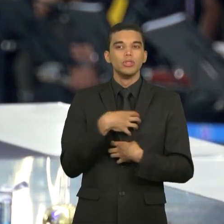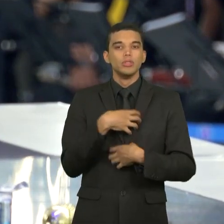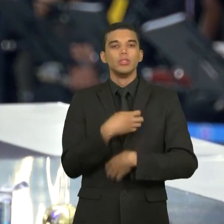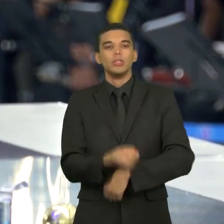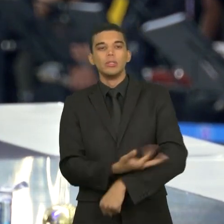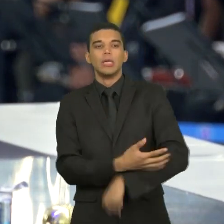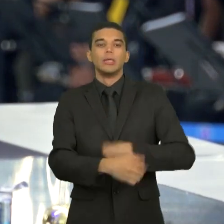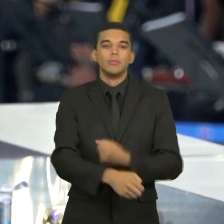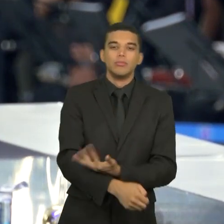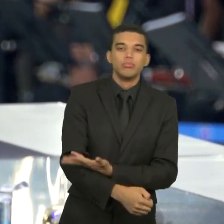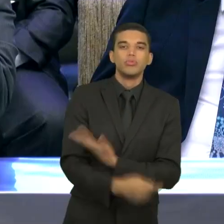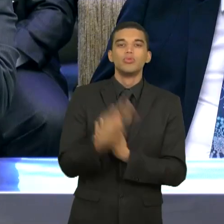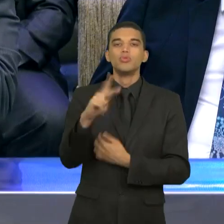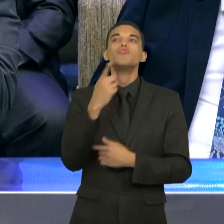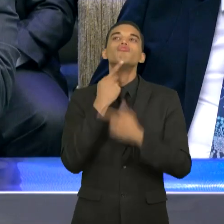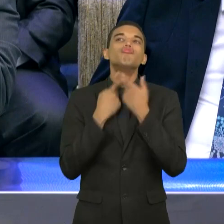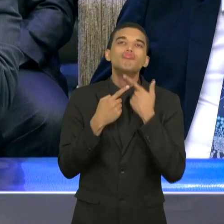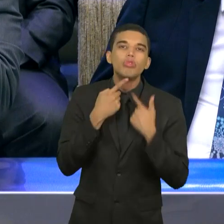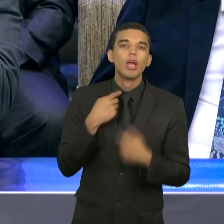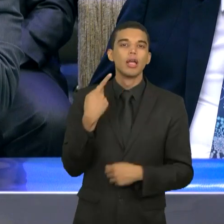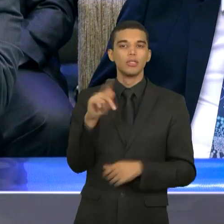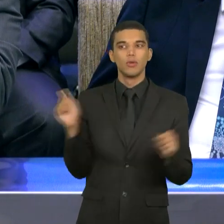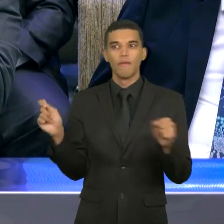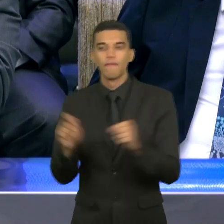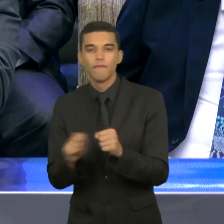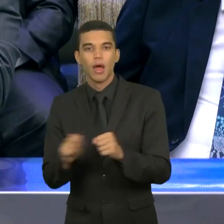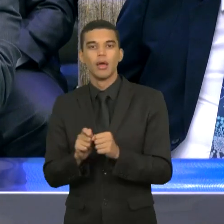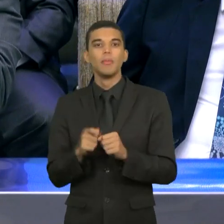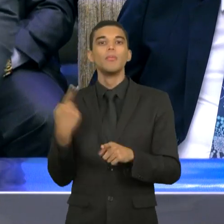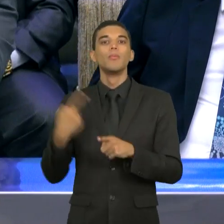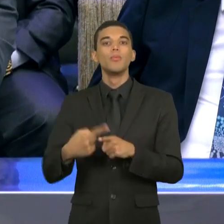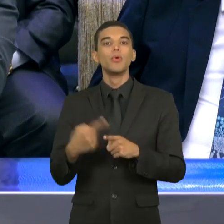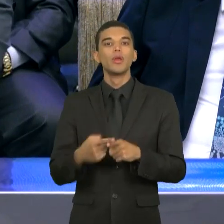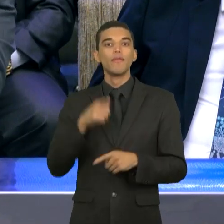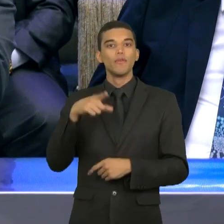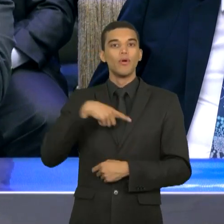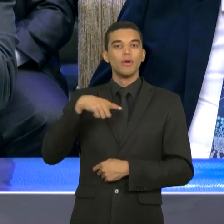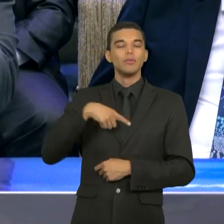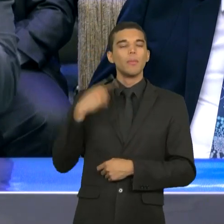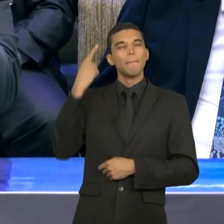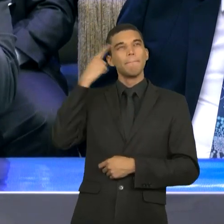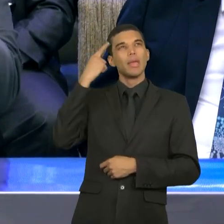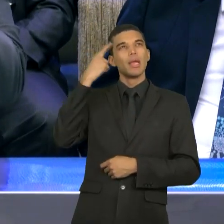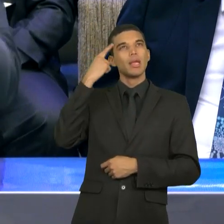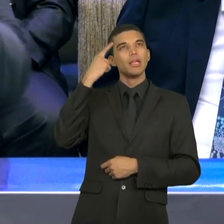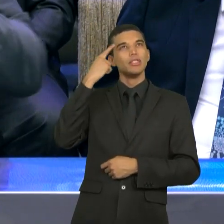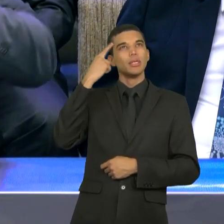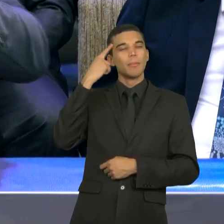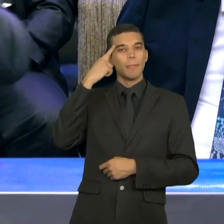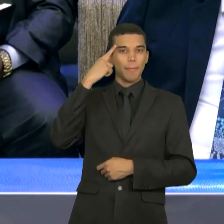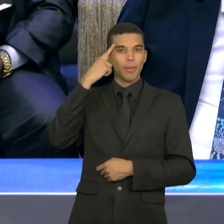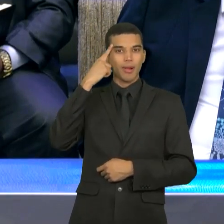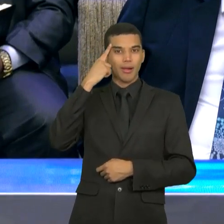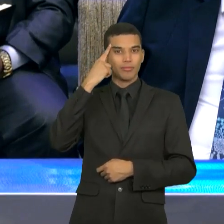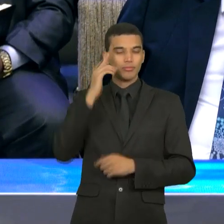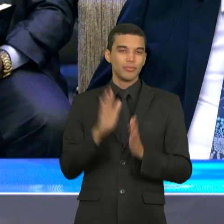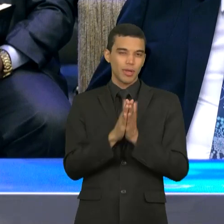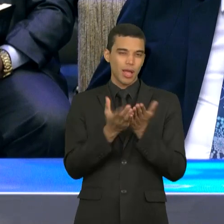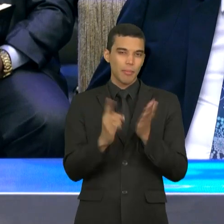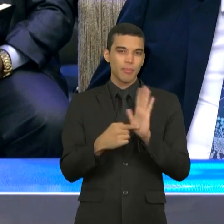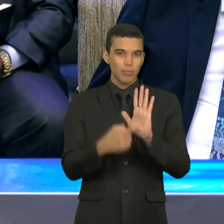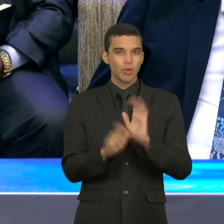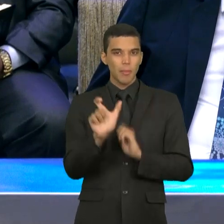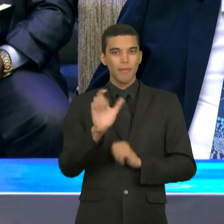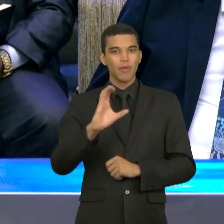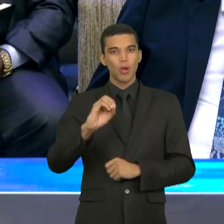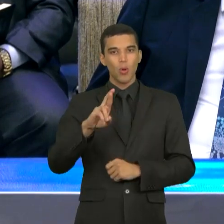sua vontade o seu intelecto eles são como ali uma mistura num copo do liquidificador chamado coração mas ali entra